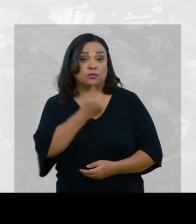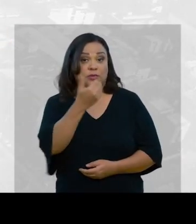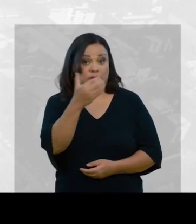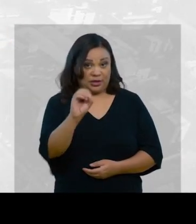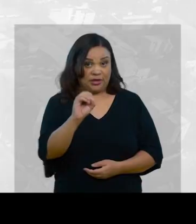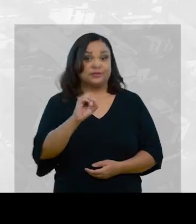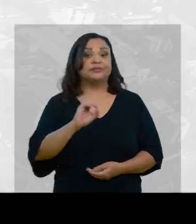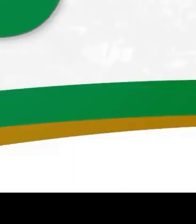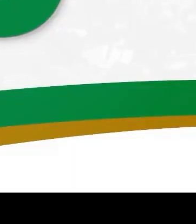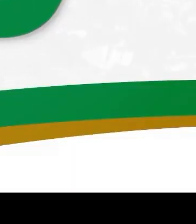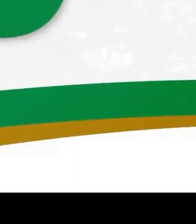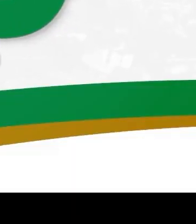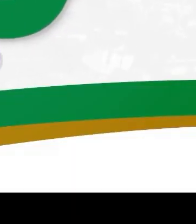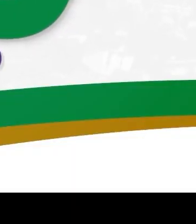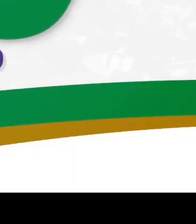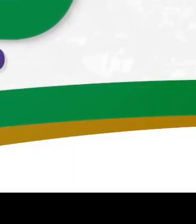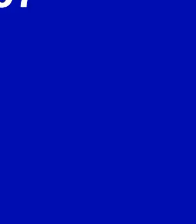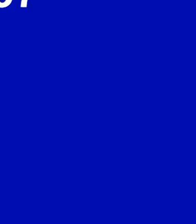Gomes, 10.